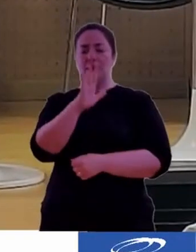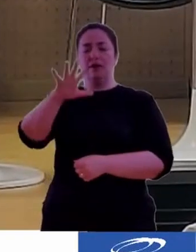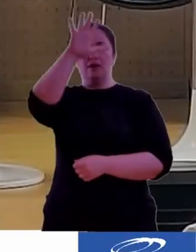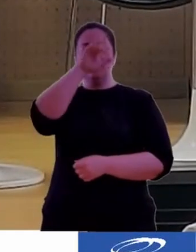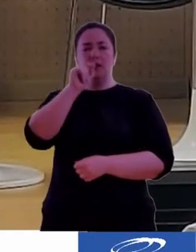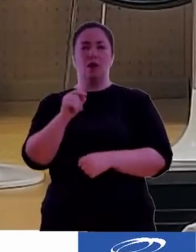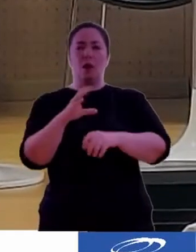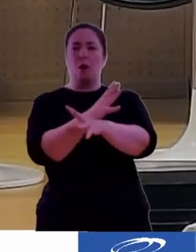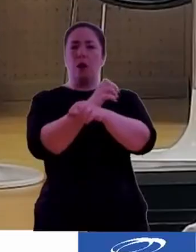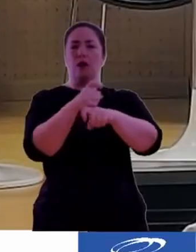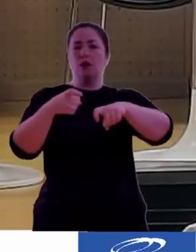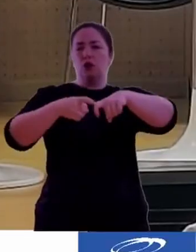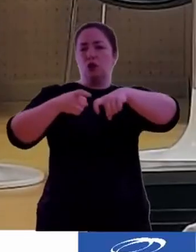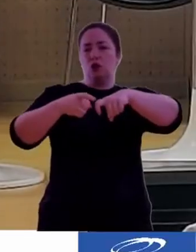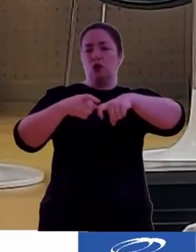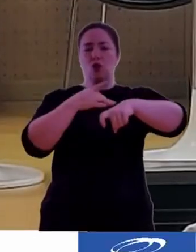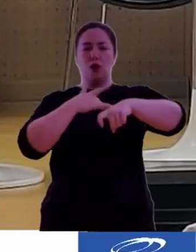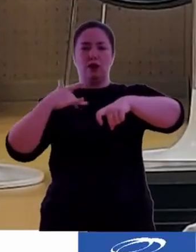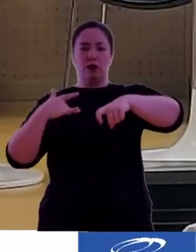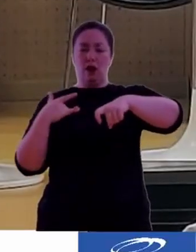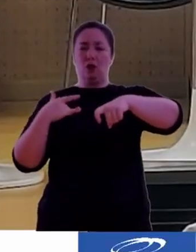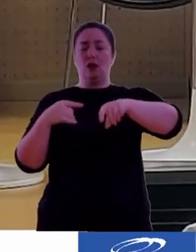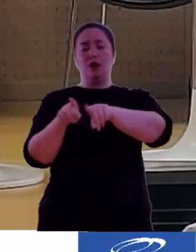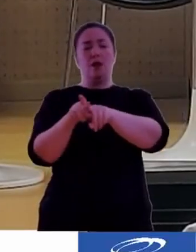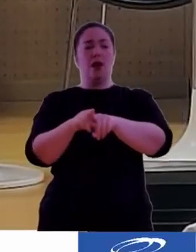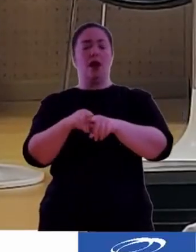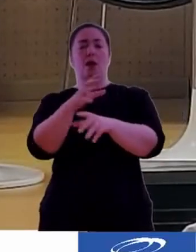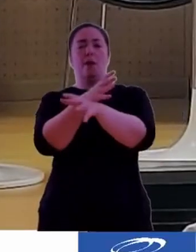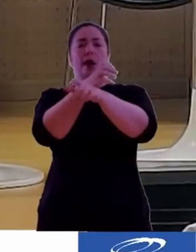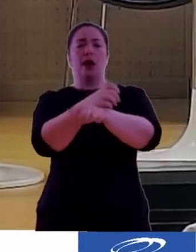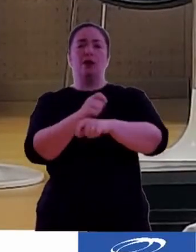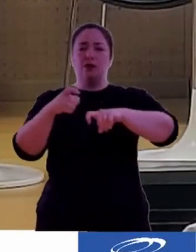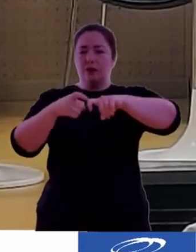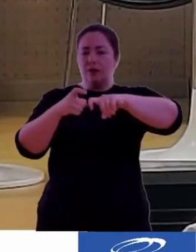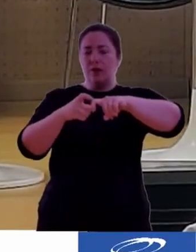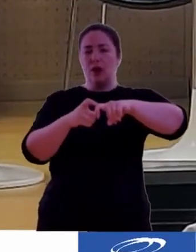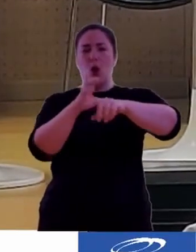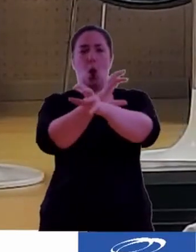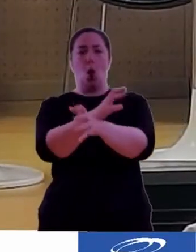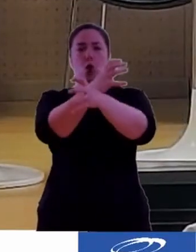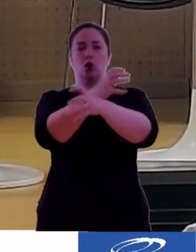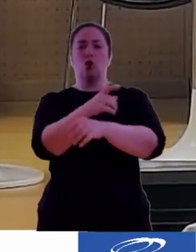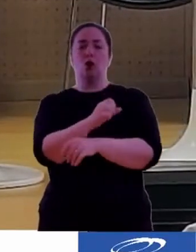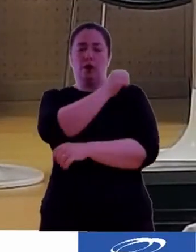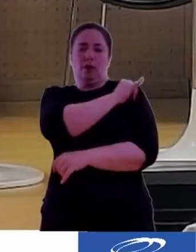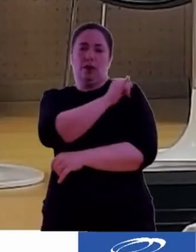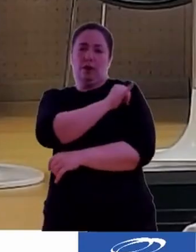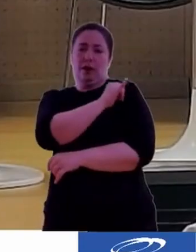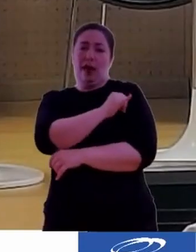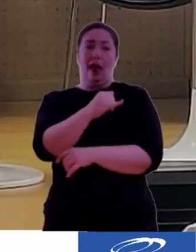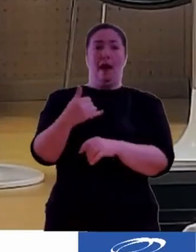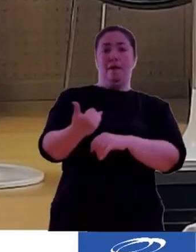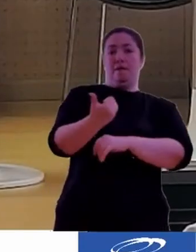da Sociedade de Ortopedia do Rio de Janeiro, ambos nos procuraram, pediram,